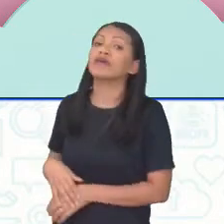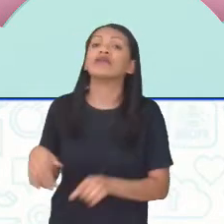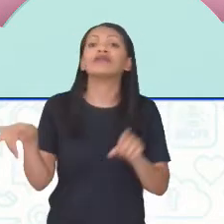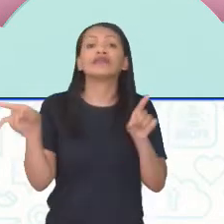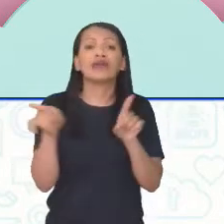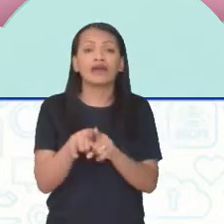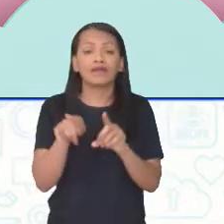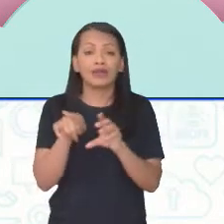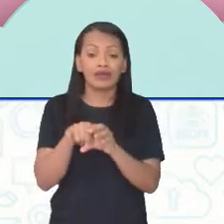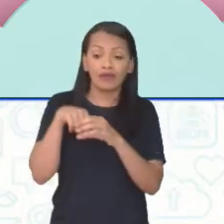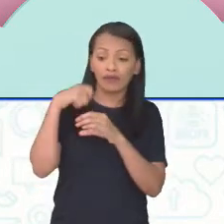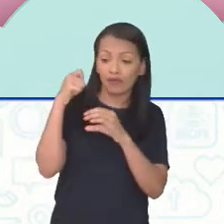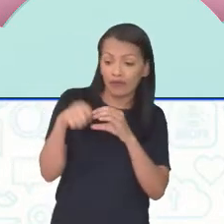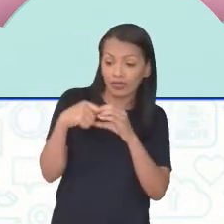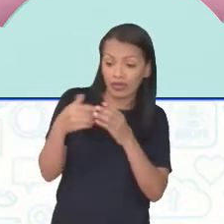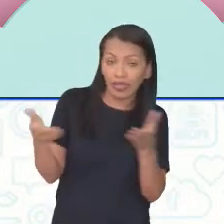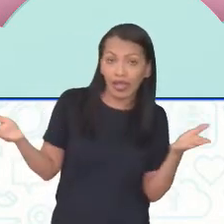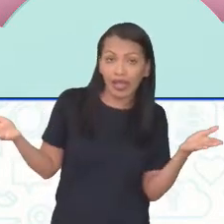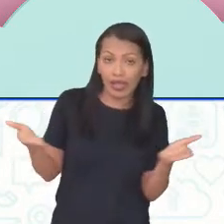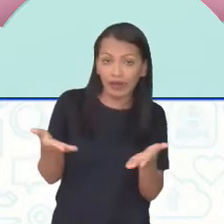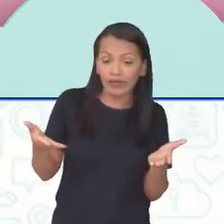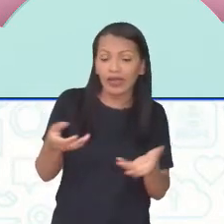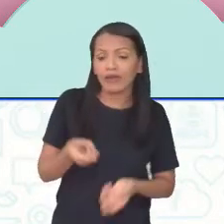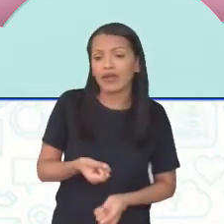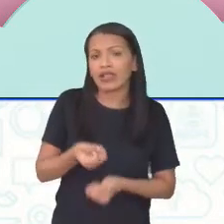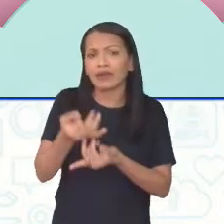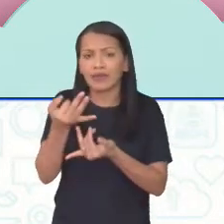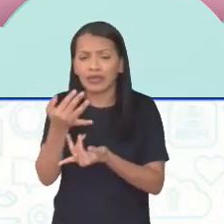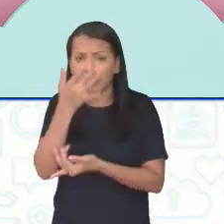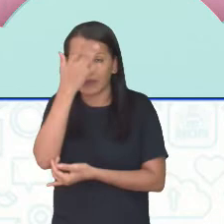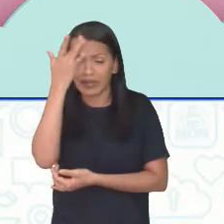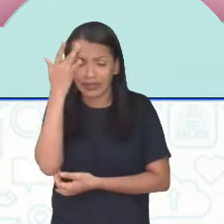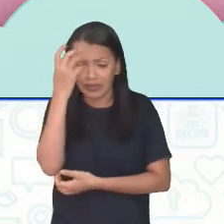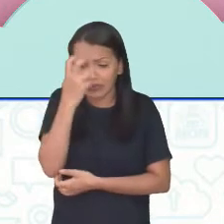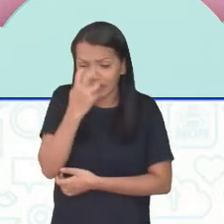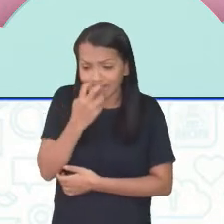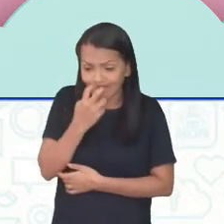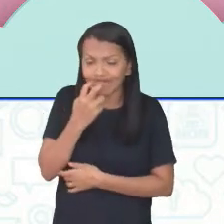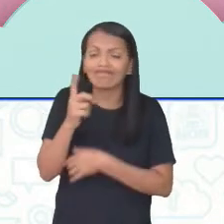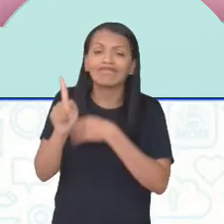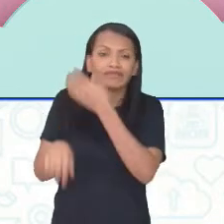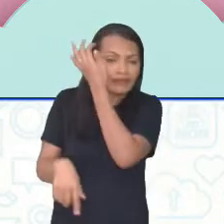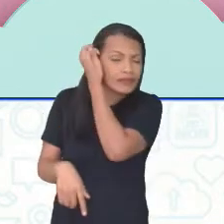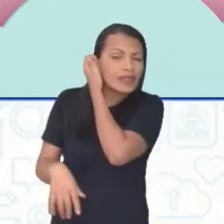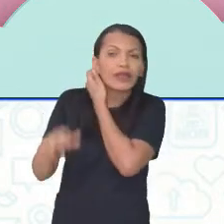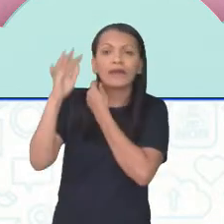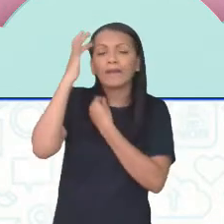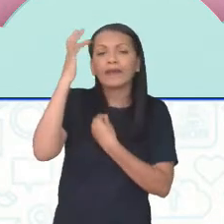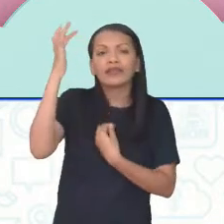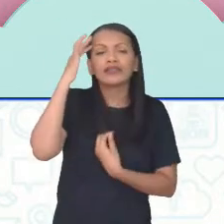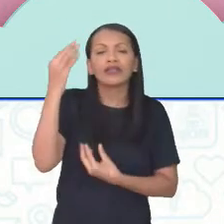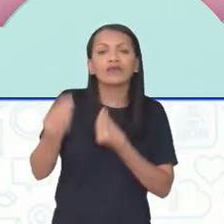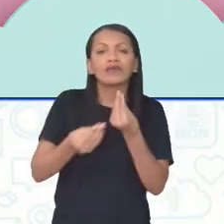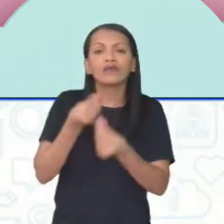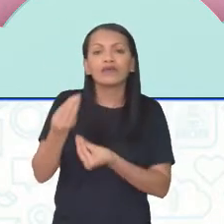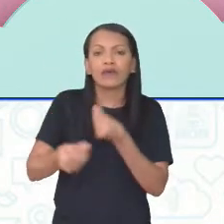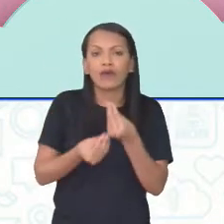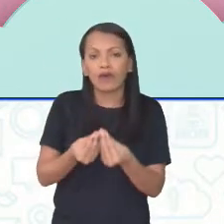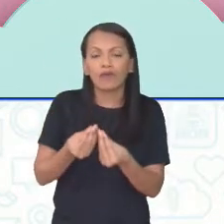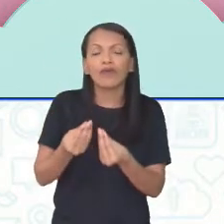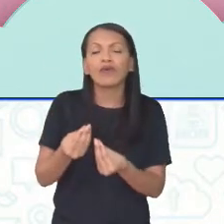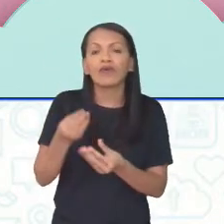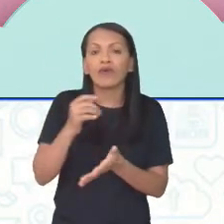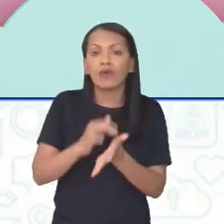videozinho que a gente vai ver agora, que é na verdade um depoimento sobre uma pessoa cega, refletindo sobre como o Braille impactou na vida